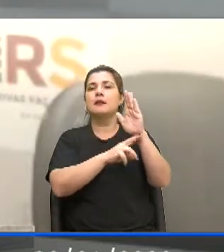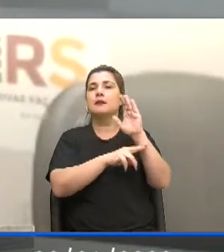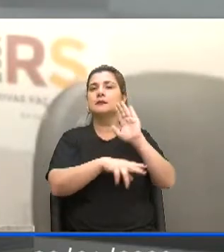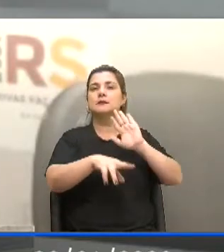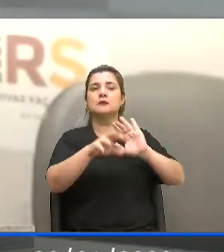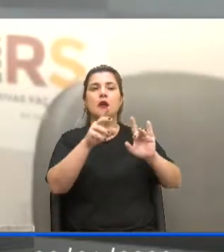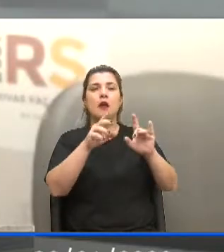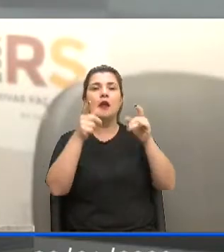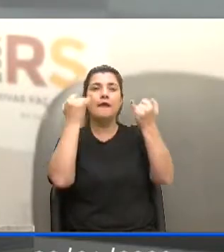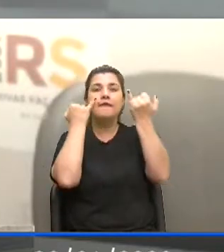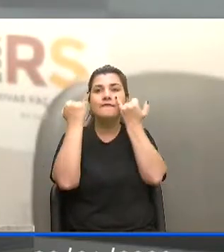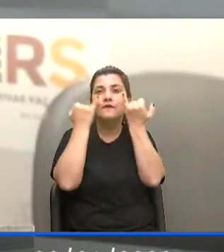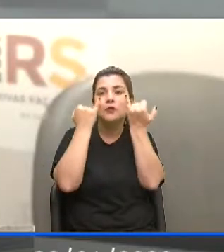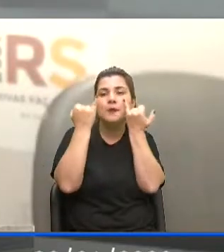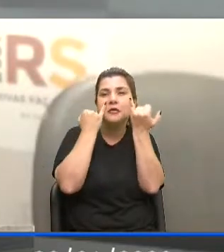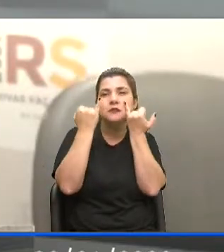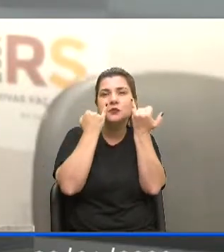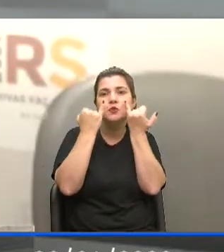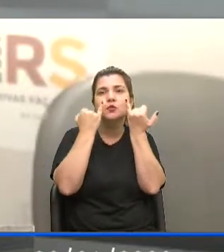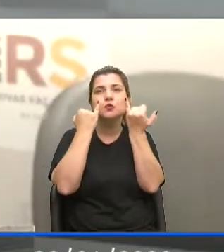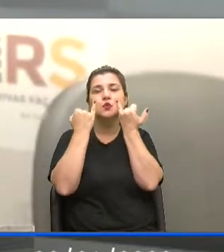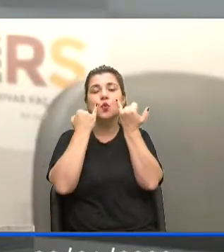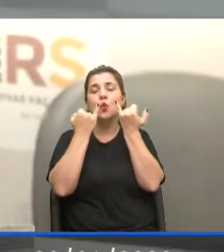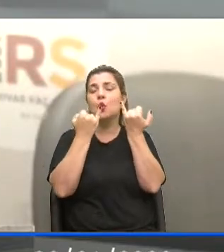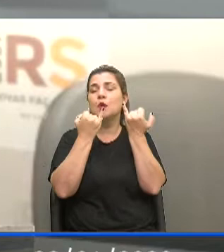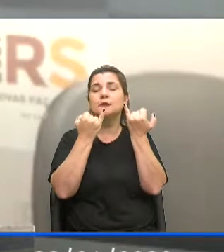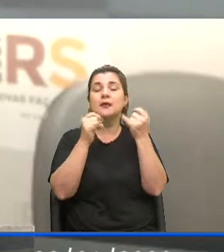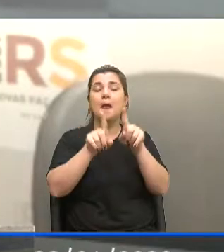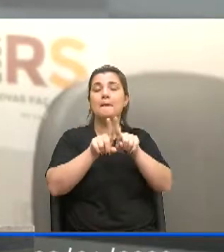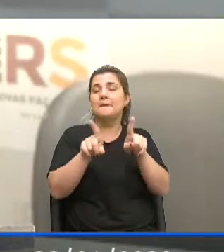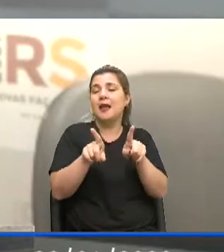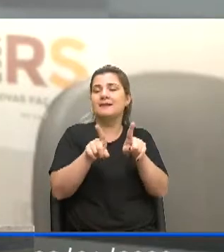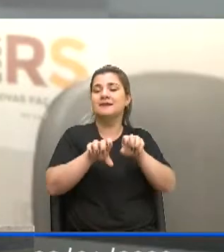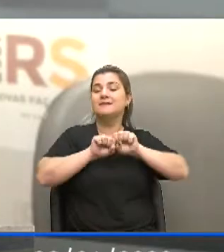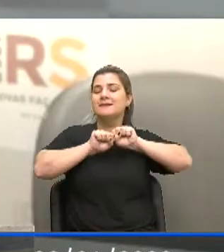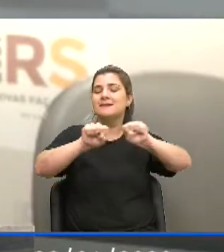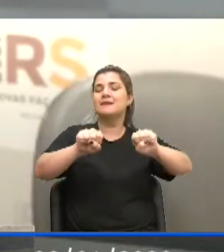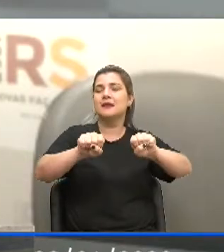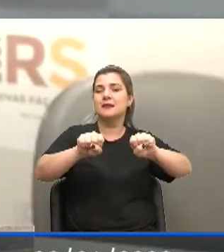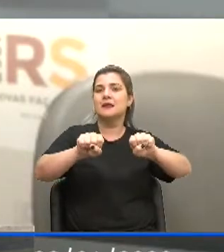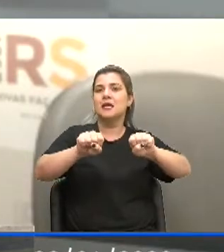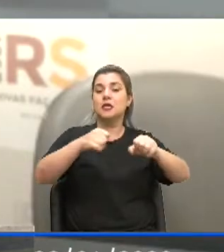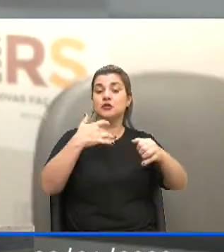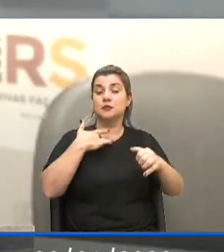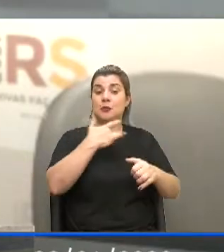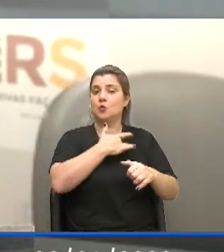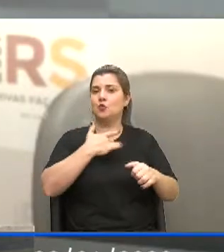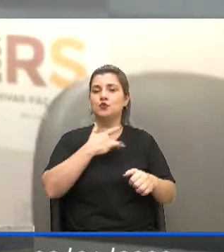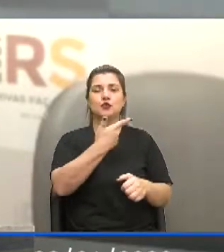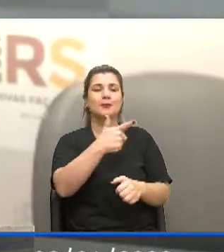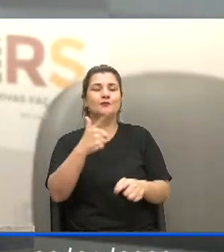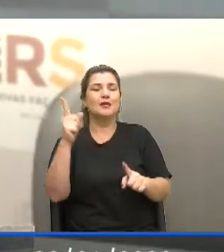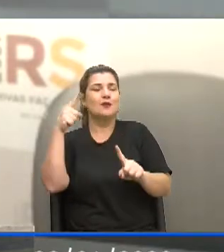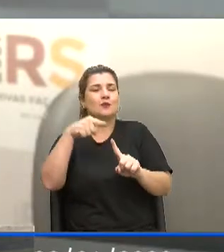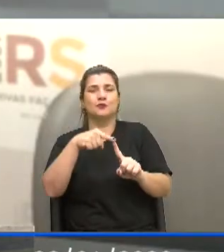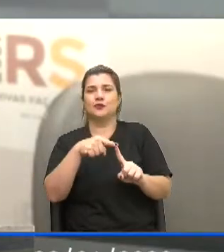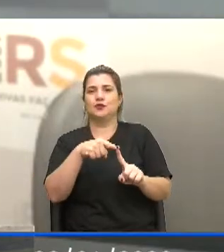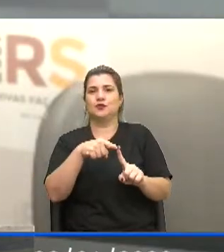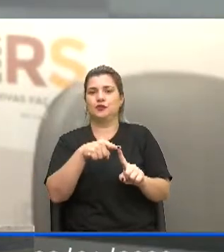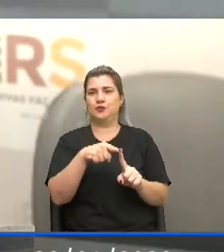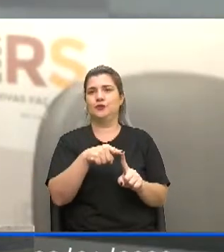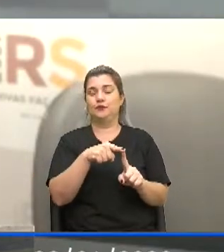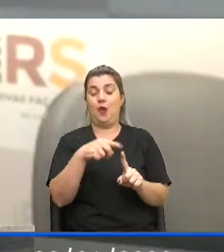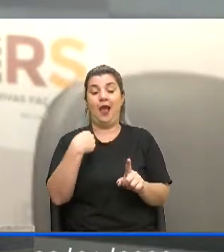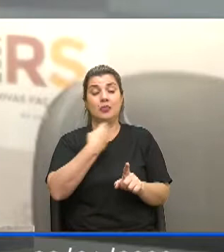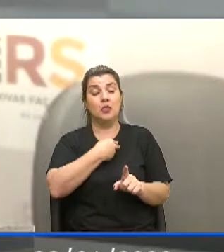regulamentações, e não é, a Secretaria de Saúde não tem este objetivo. Como a secretária Anitta bem disse, a nossa ideia